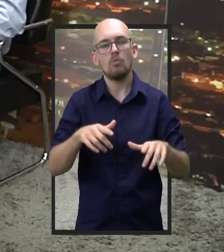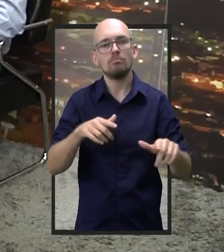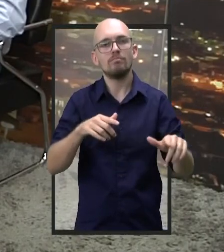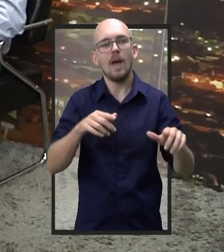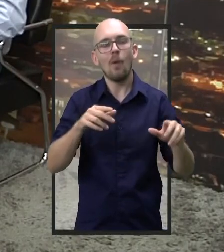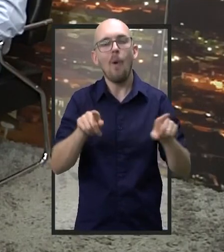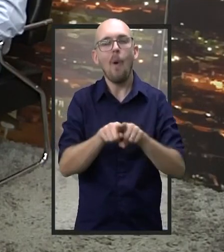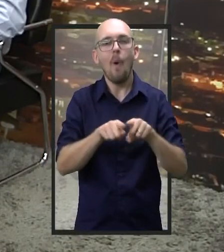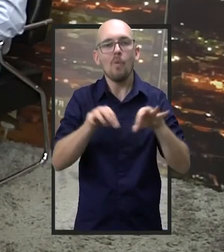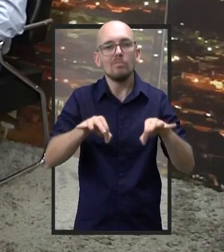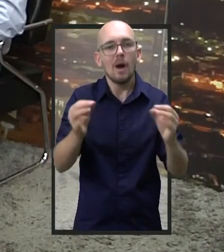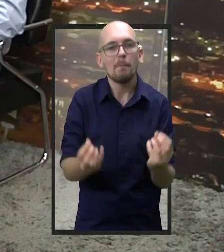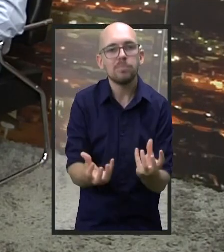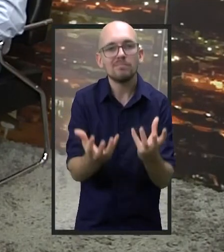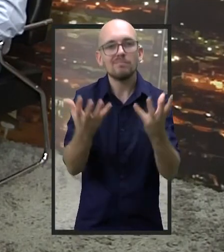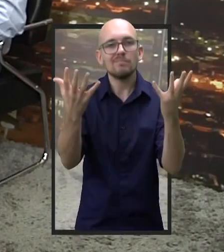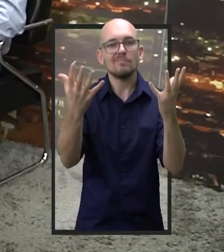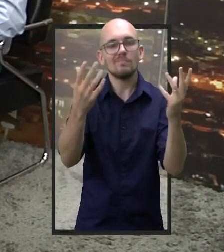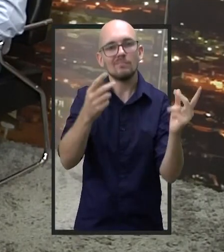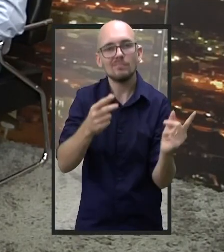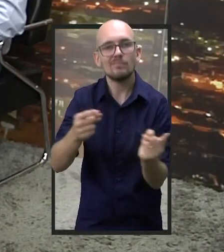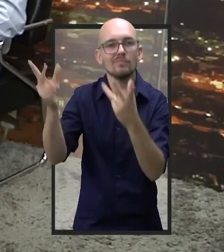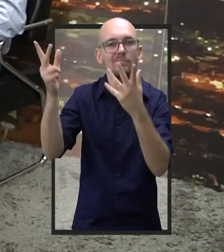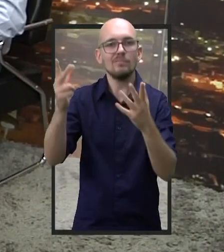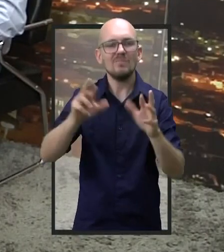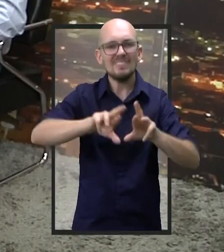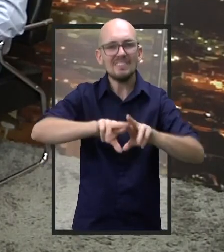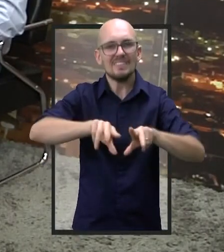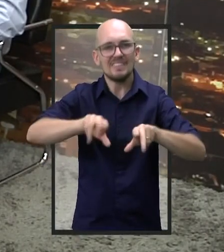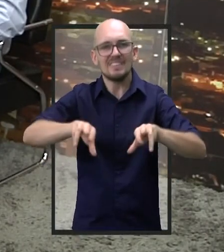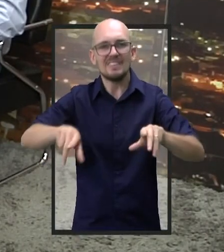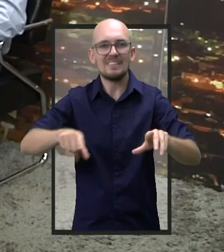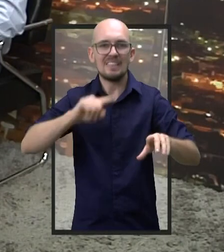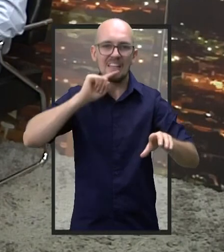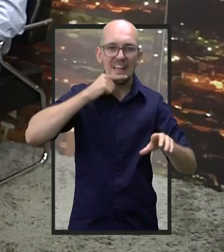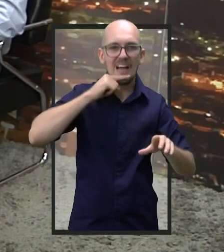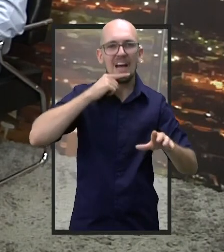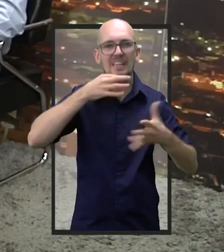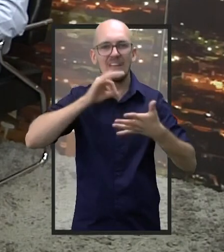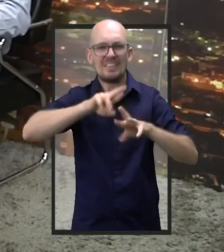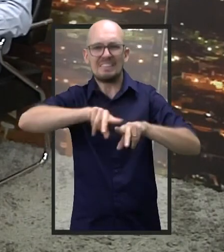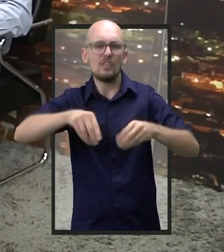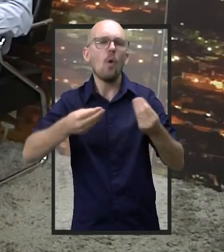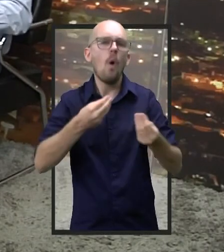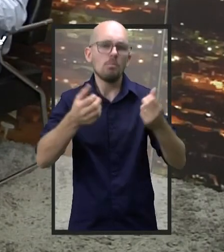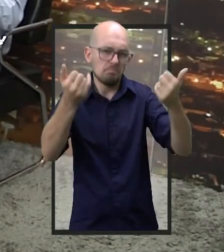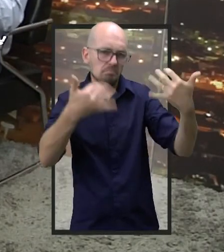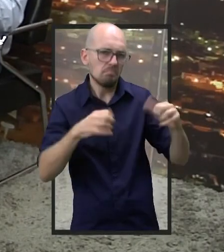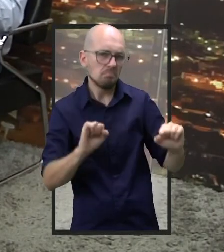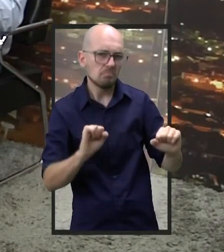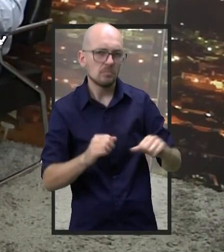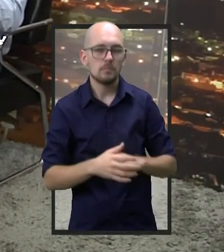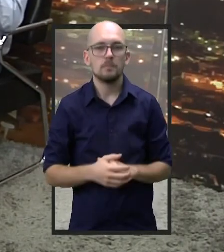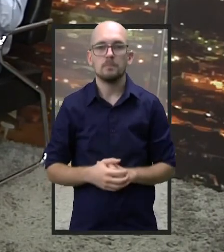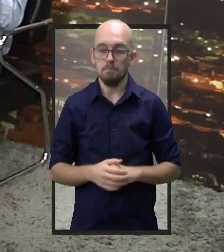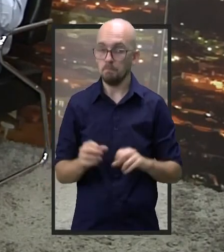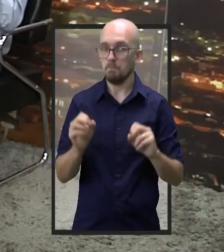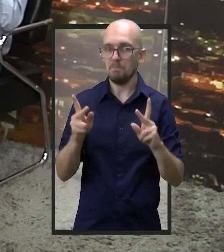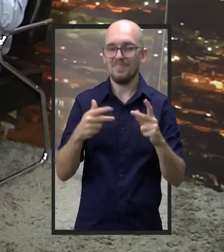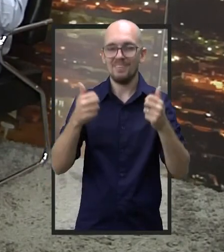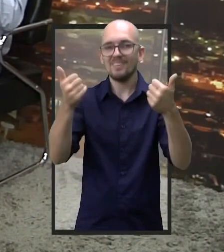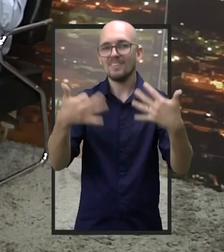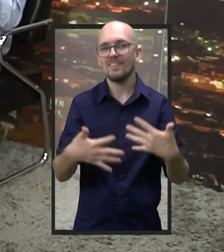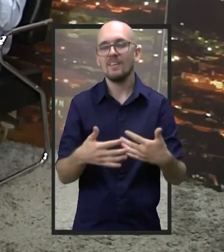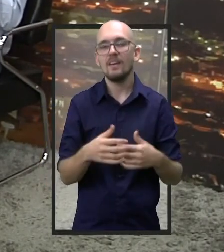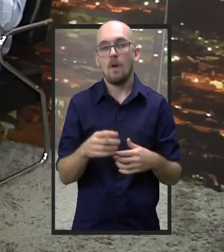produção, no aumento da diversidade de culturas aqui na nossa região, Eduardo. Tá, então vamos falar. O nosso